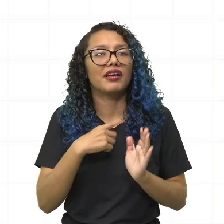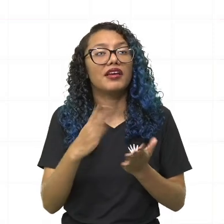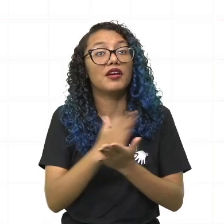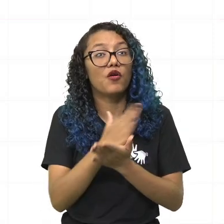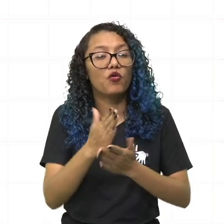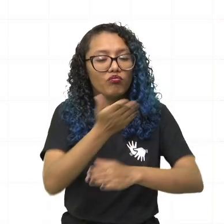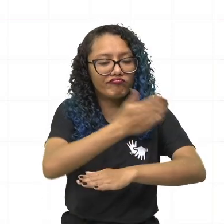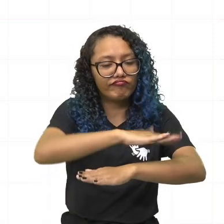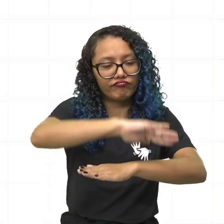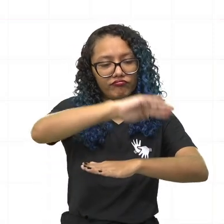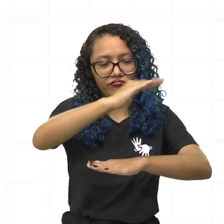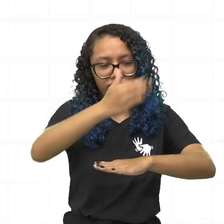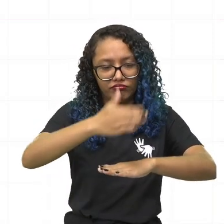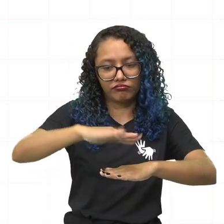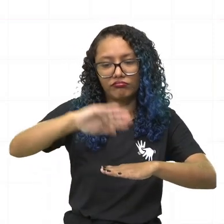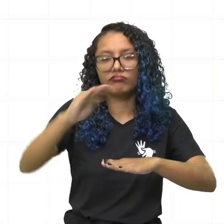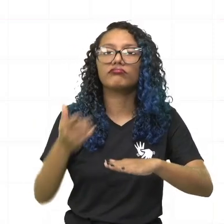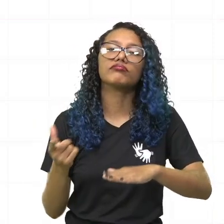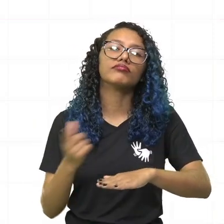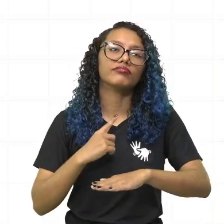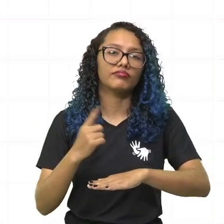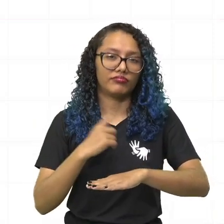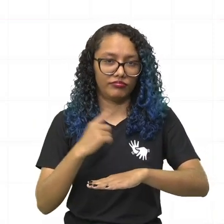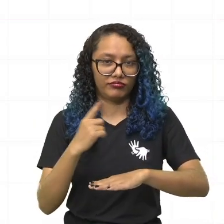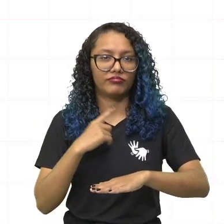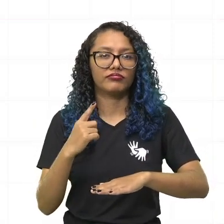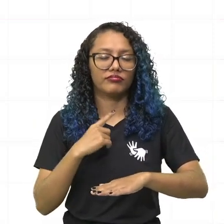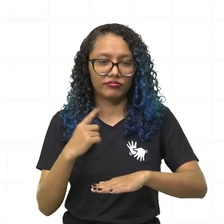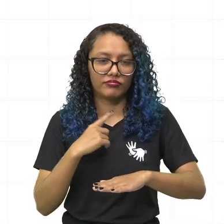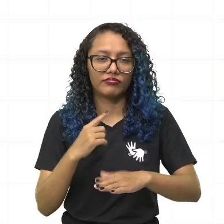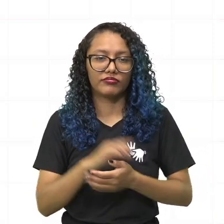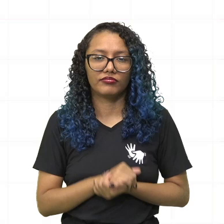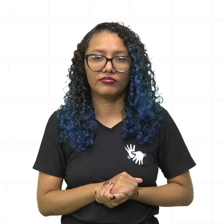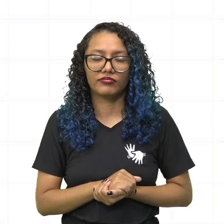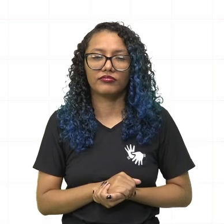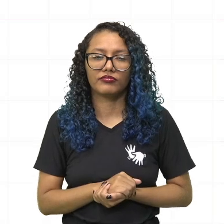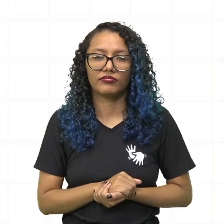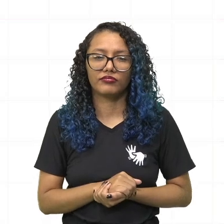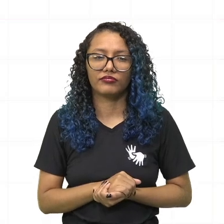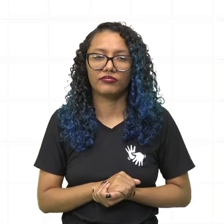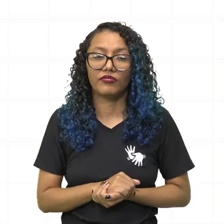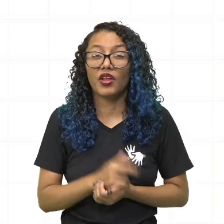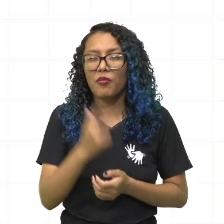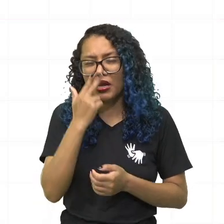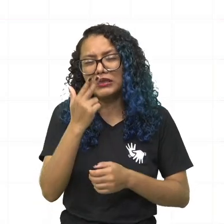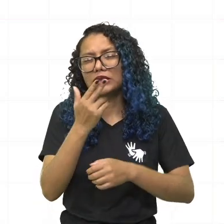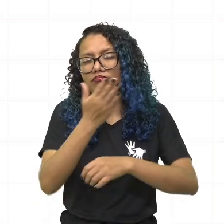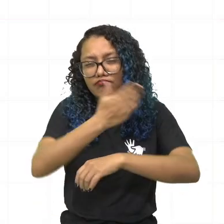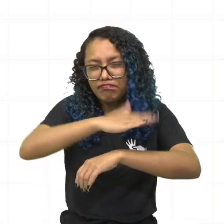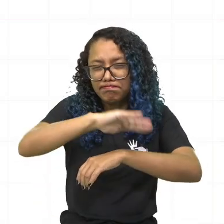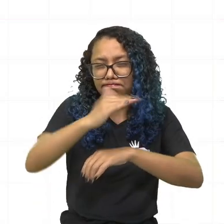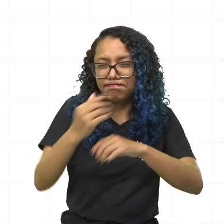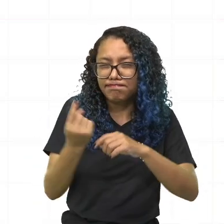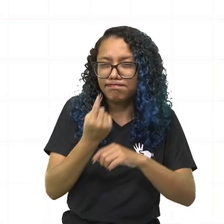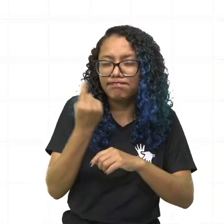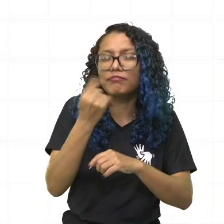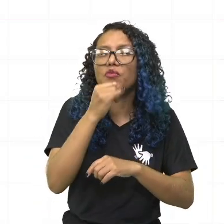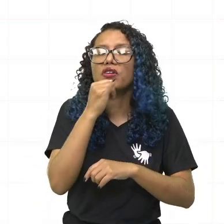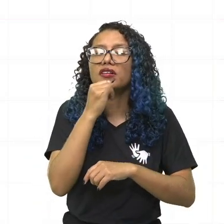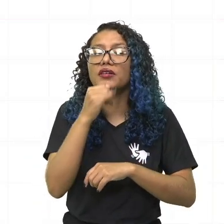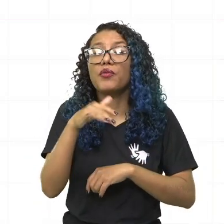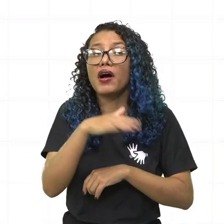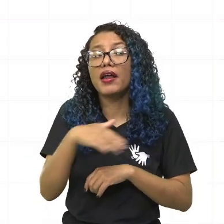áreas de planalto, áreas mais com altura, numa altura muito maior. A área onde fica o Pico da Neblina,